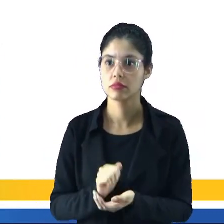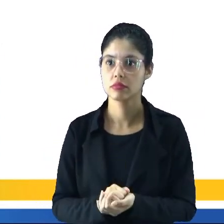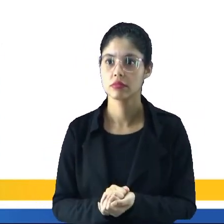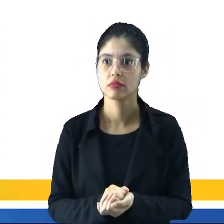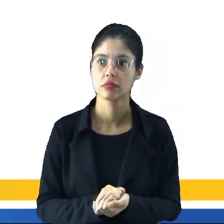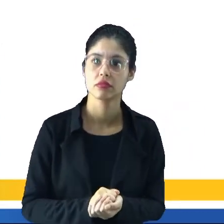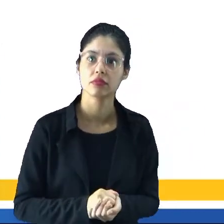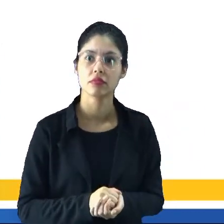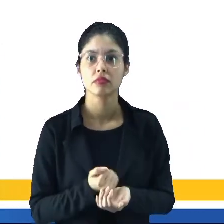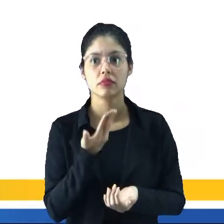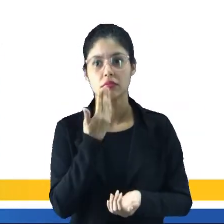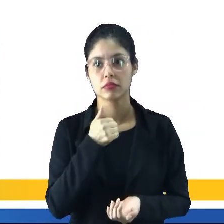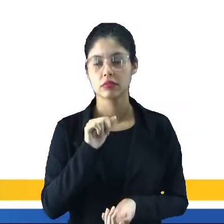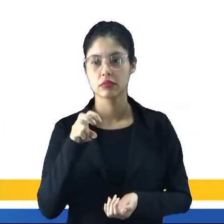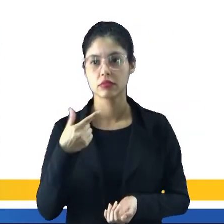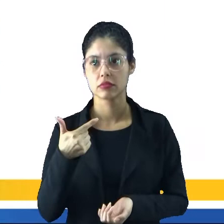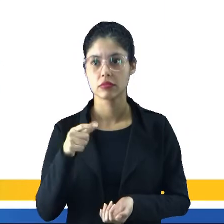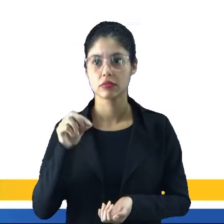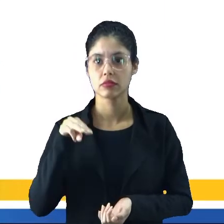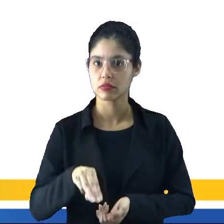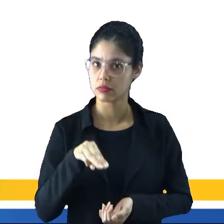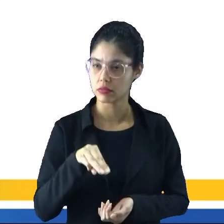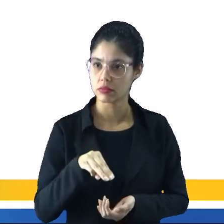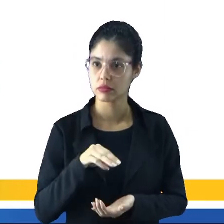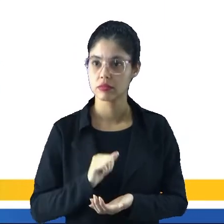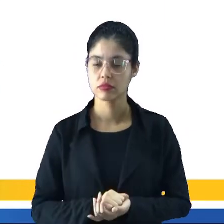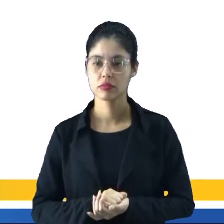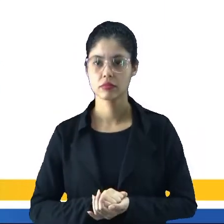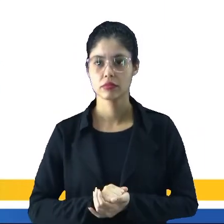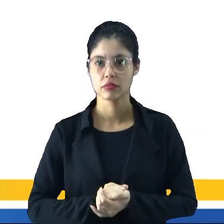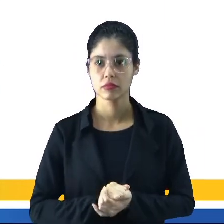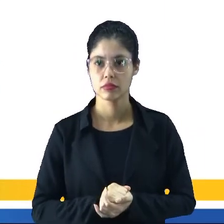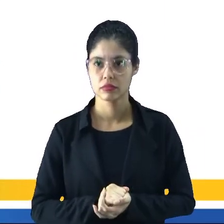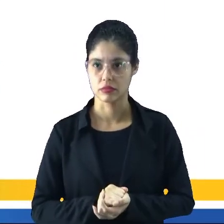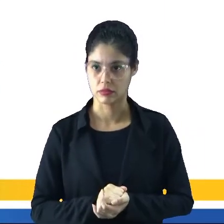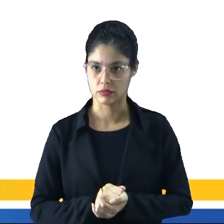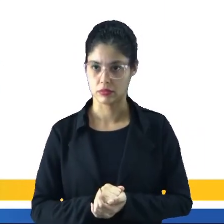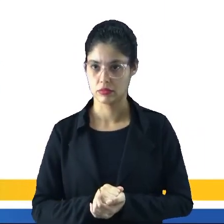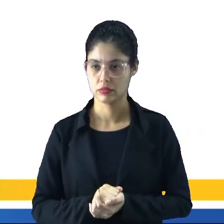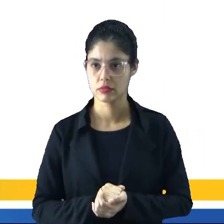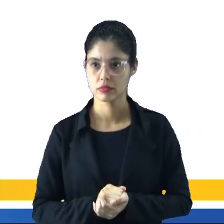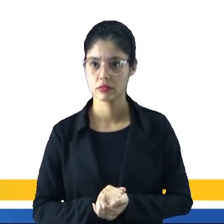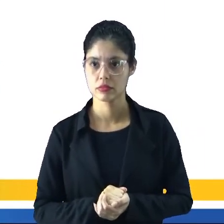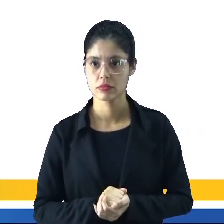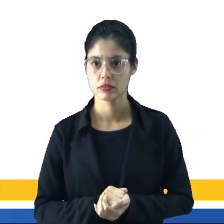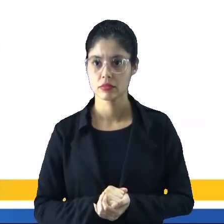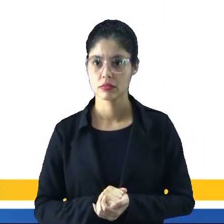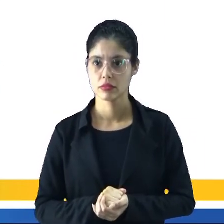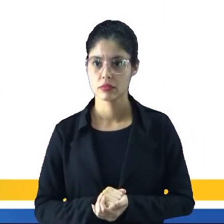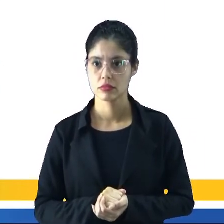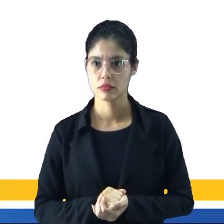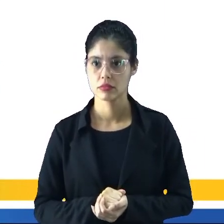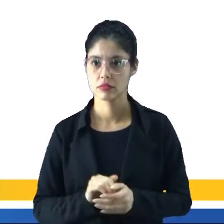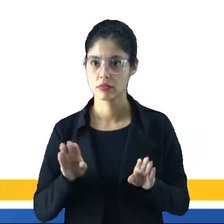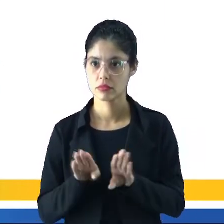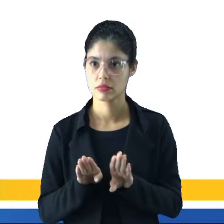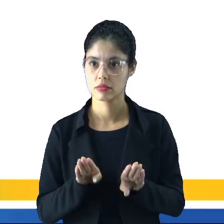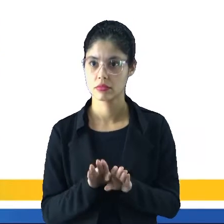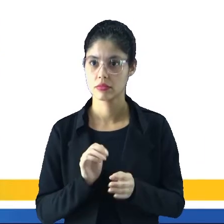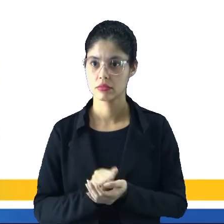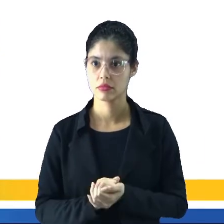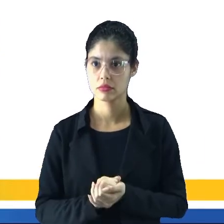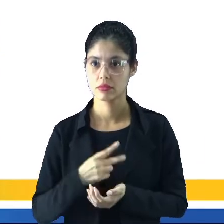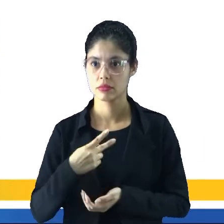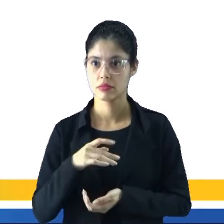lunch 20 minutes ago. Eu almocei 20 minutos atrás. E também o